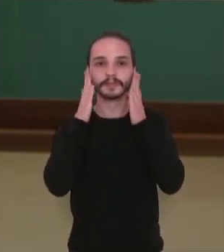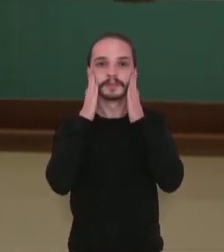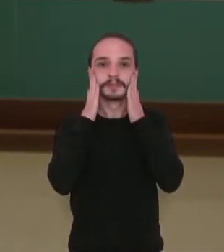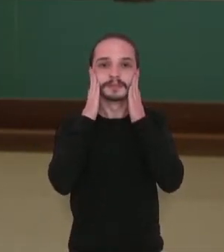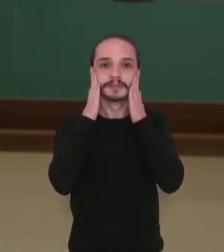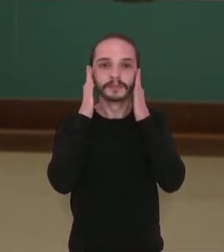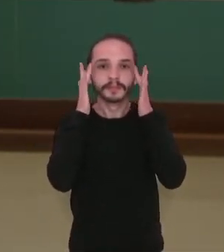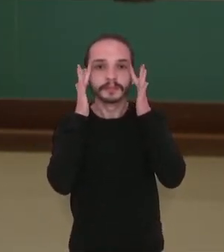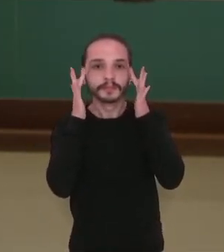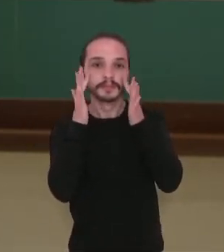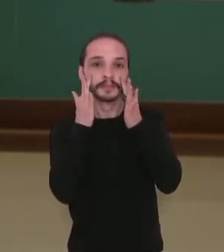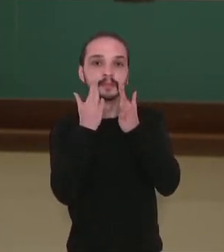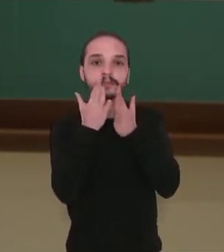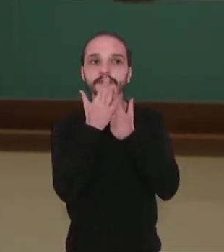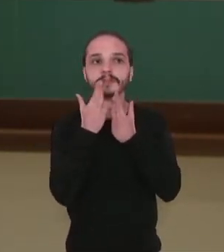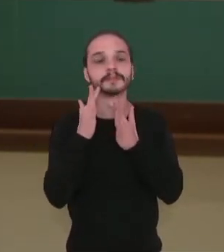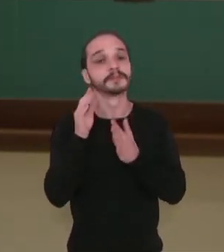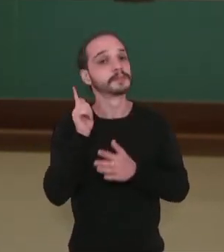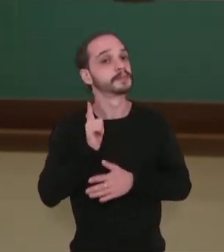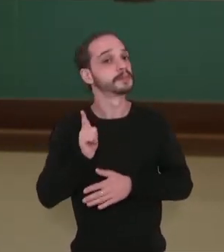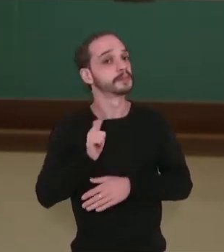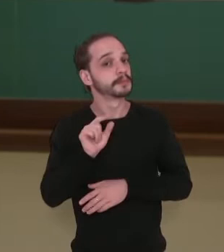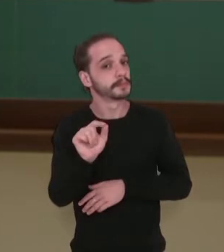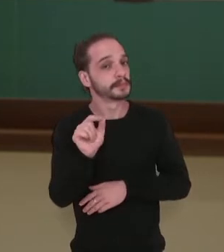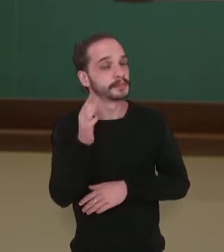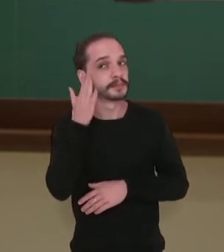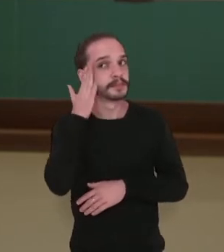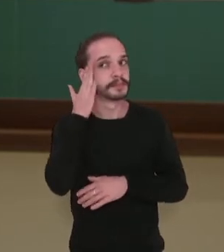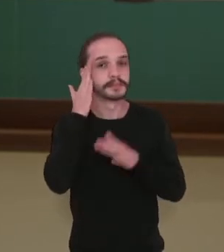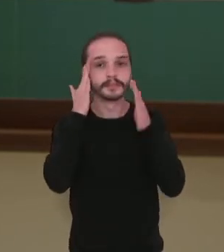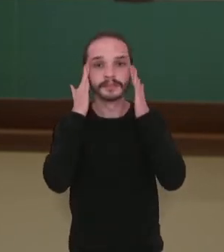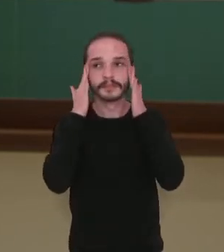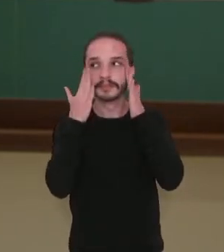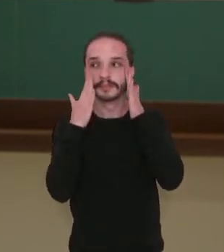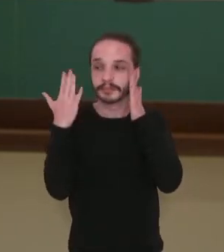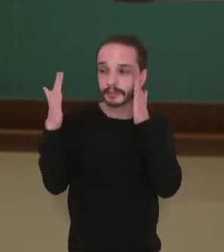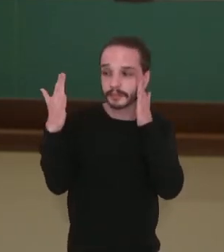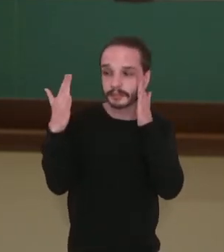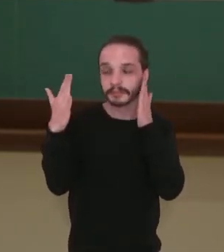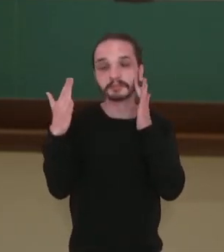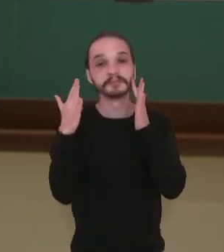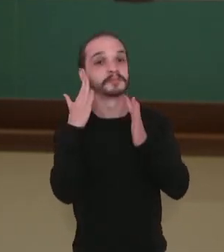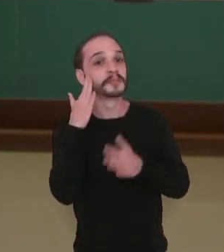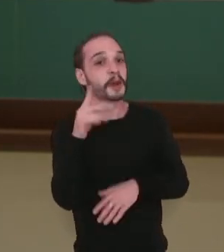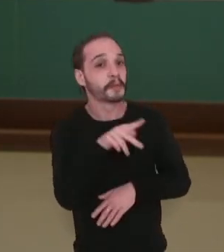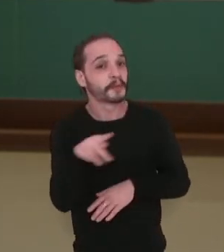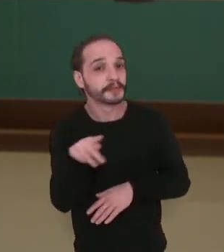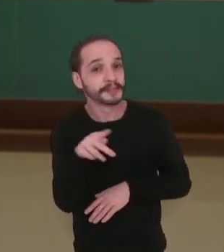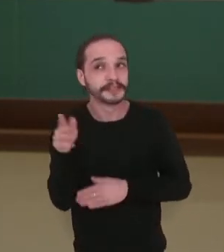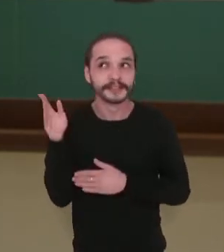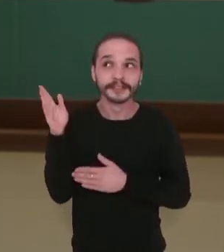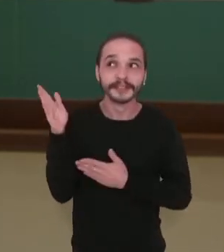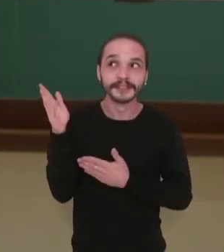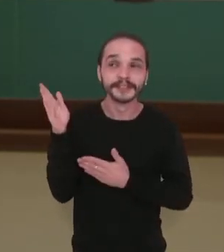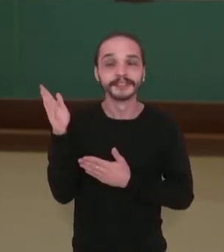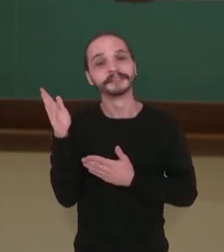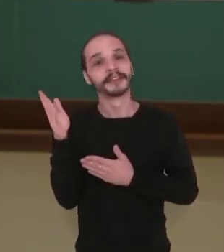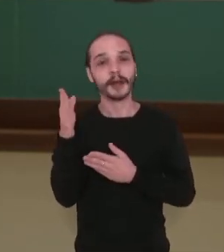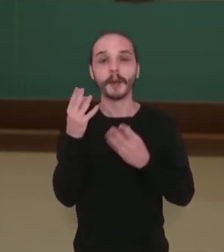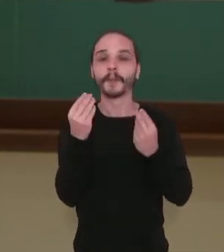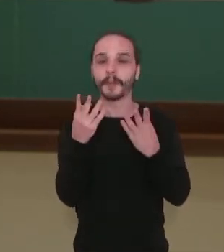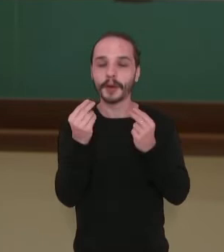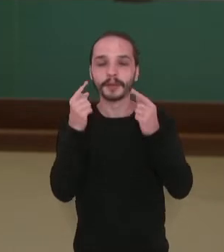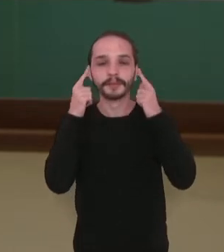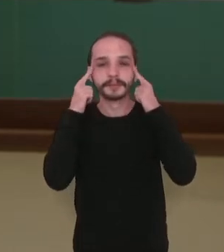rugas. Tem ruga aí? Vai lá, coloca a mãozinha, olha aí no espelho, tem ruga? Tem ruga aqui na professora? Tem um monte, né? São